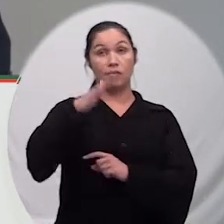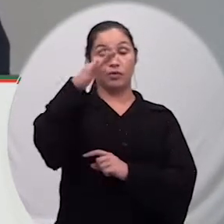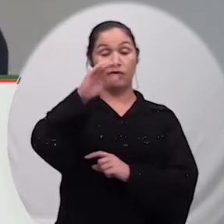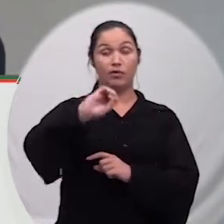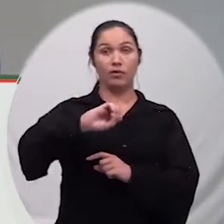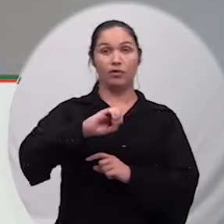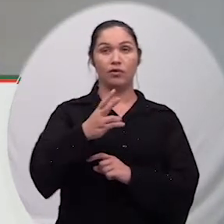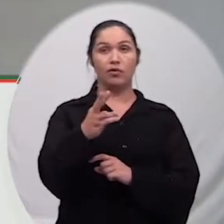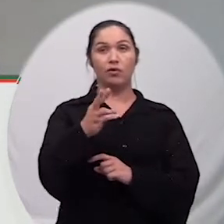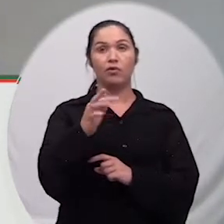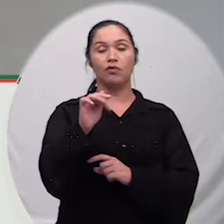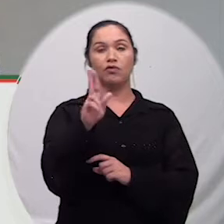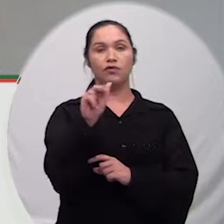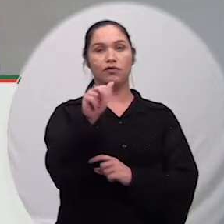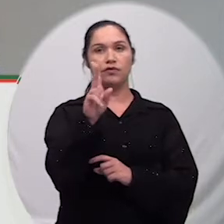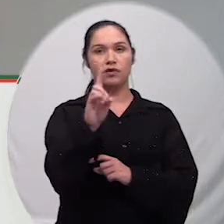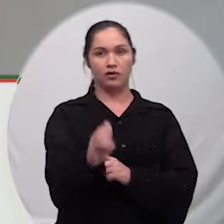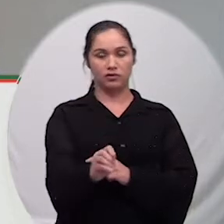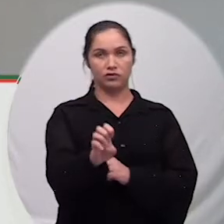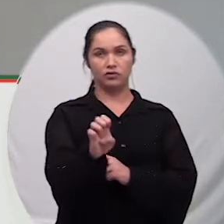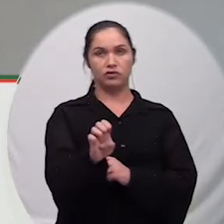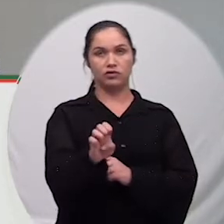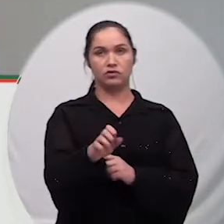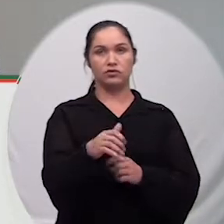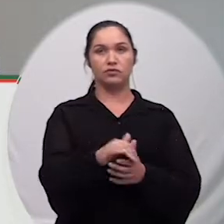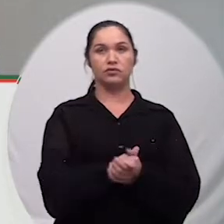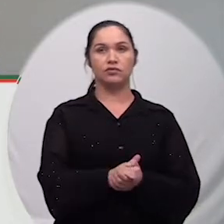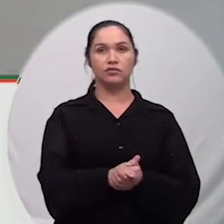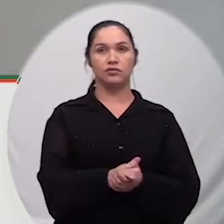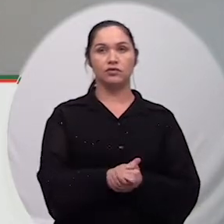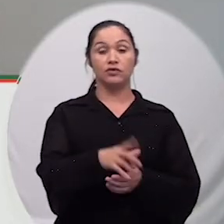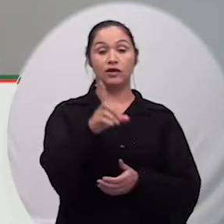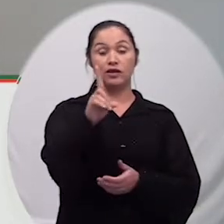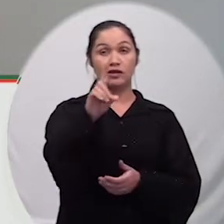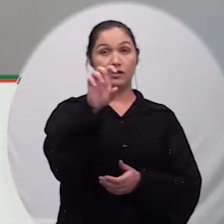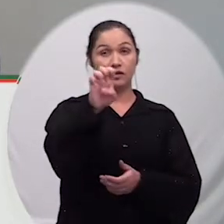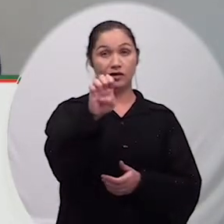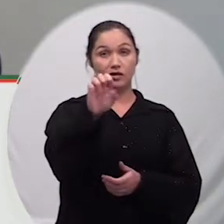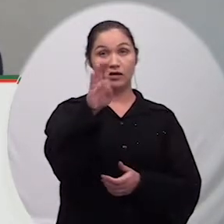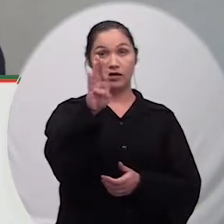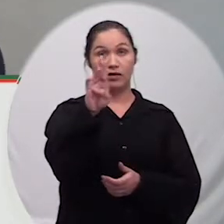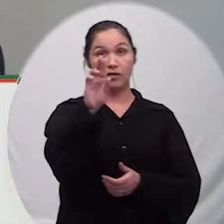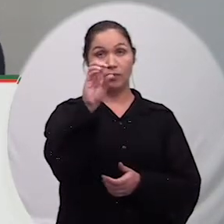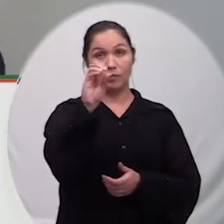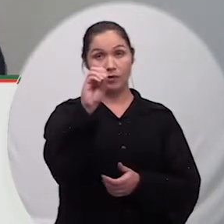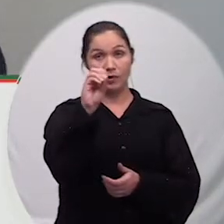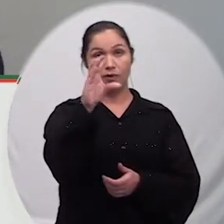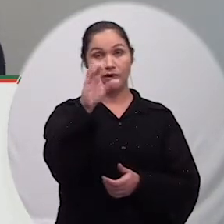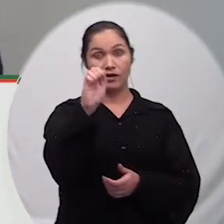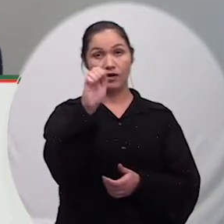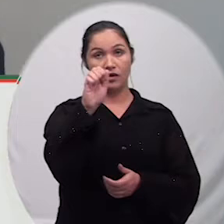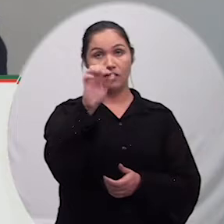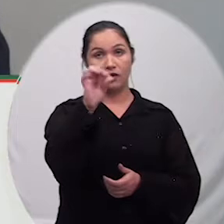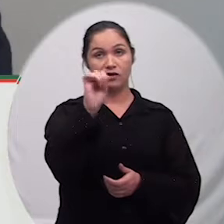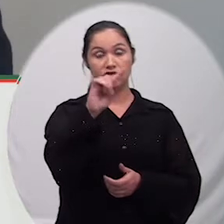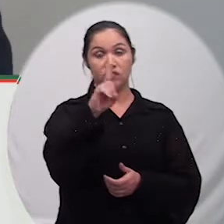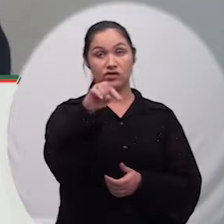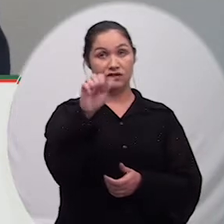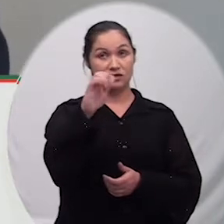risco de fraude, institui selo de desburocratização simplificada. Nessa relação entre órgãos e poderes,